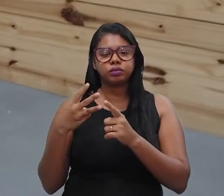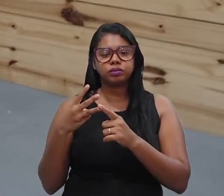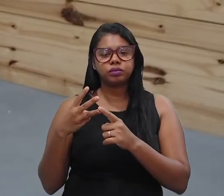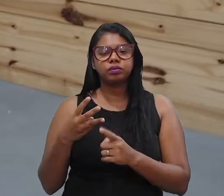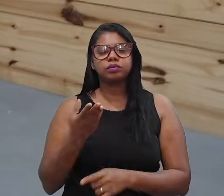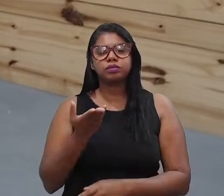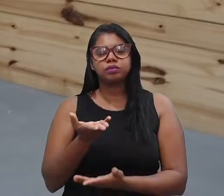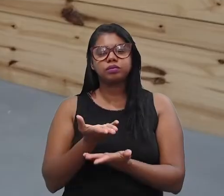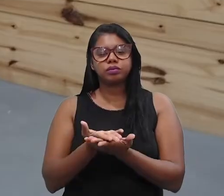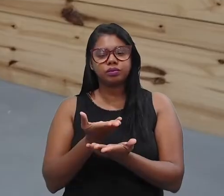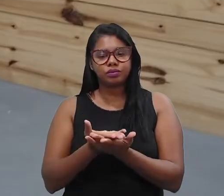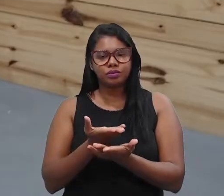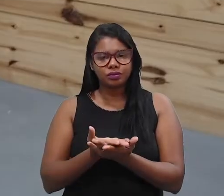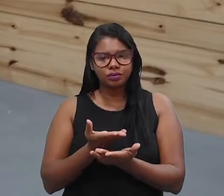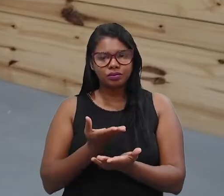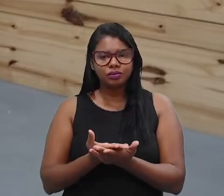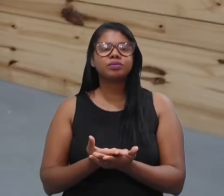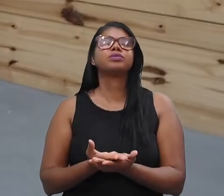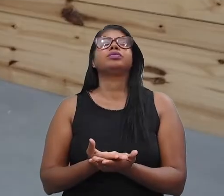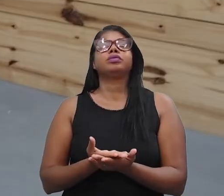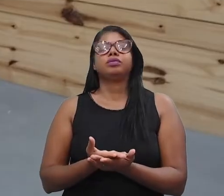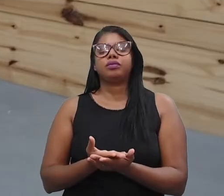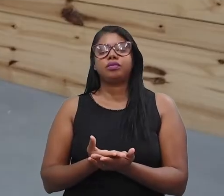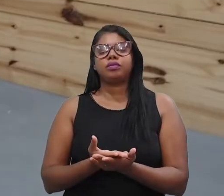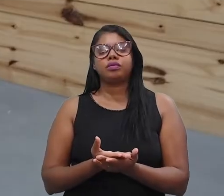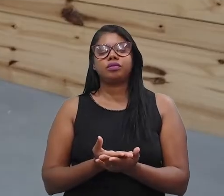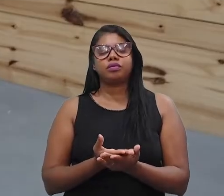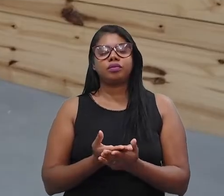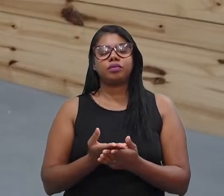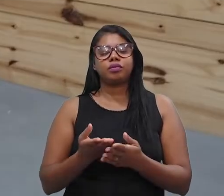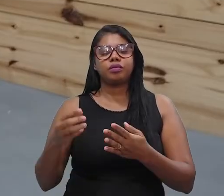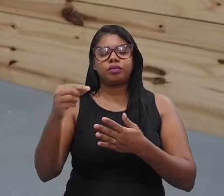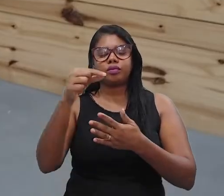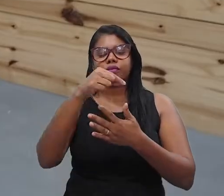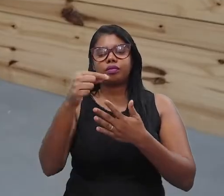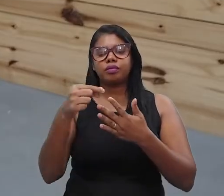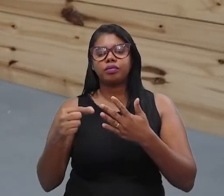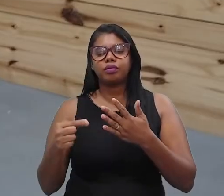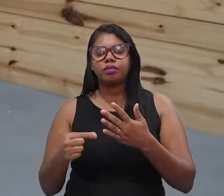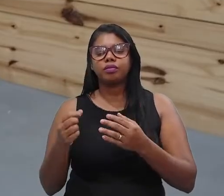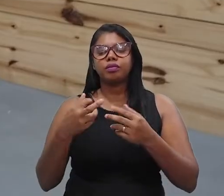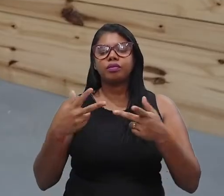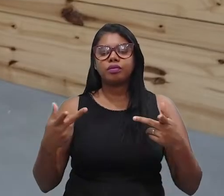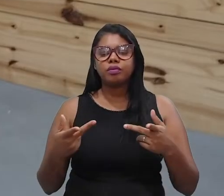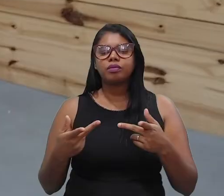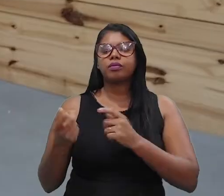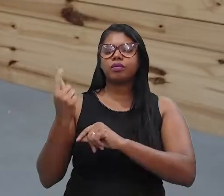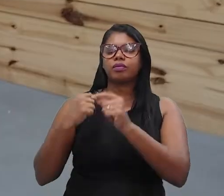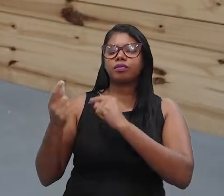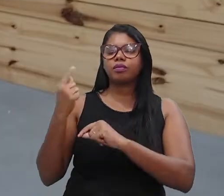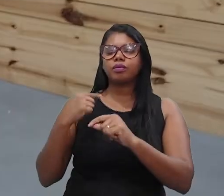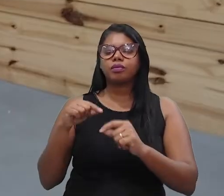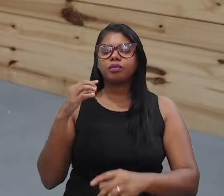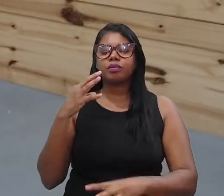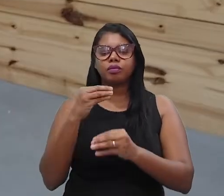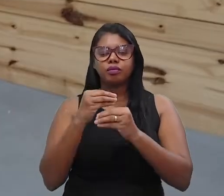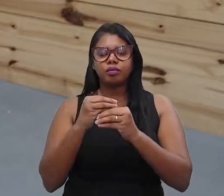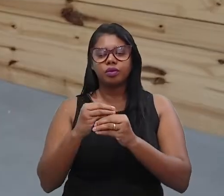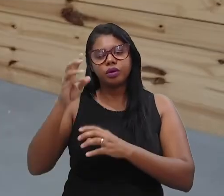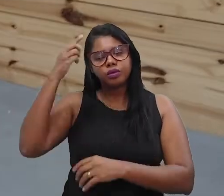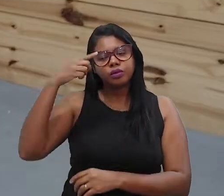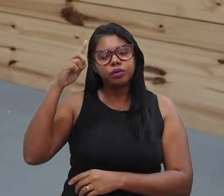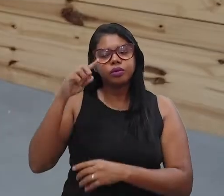a respeito das ferramentas administrativas e da necessidade delas para a construção de um dia a dia como